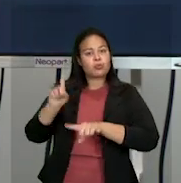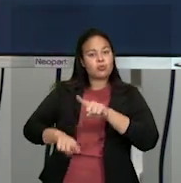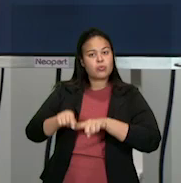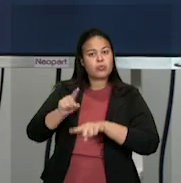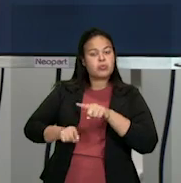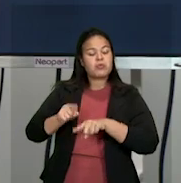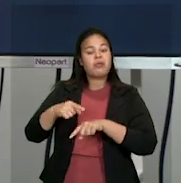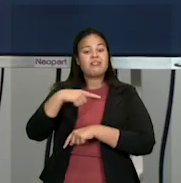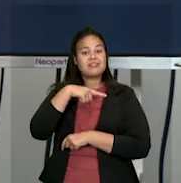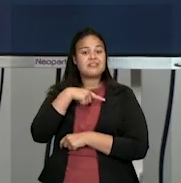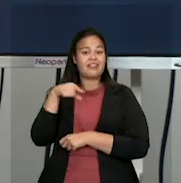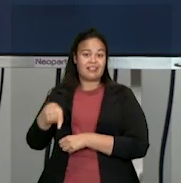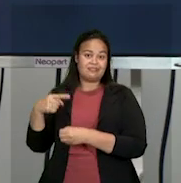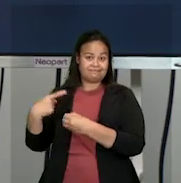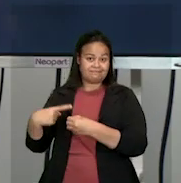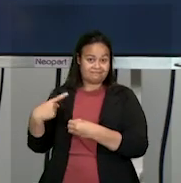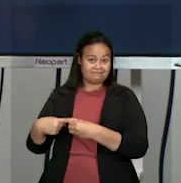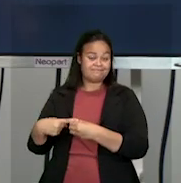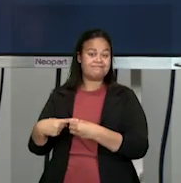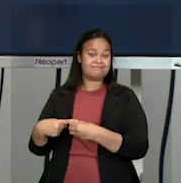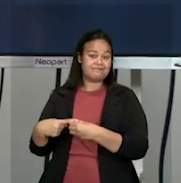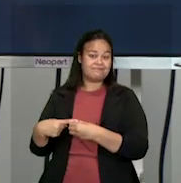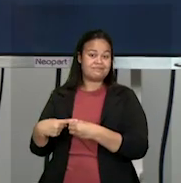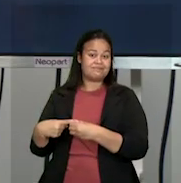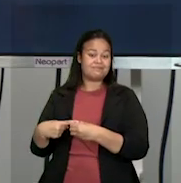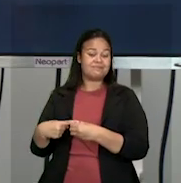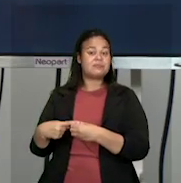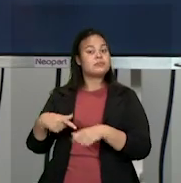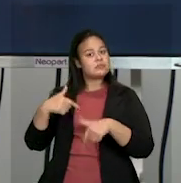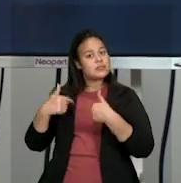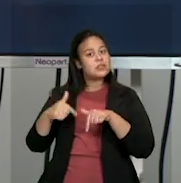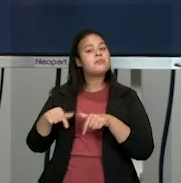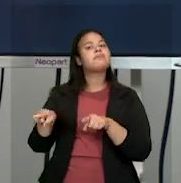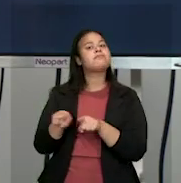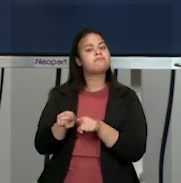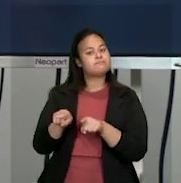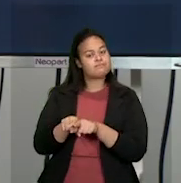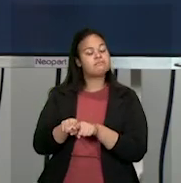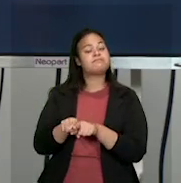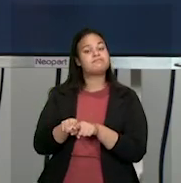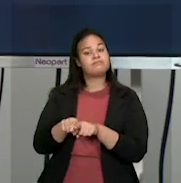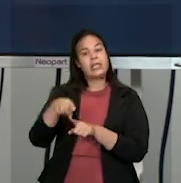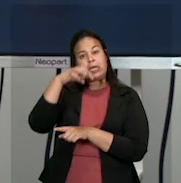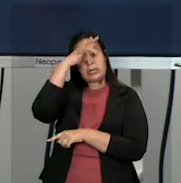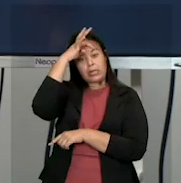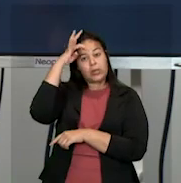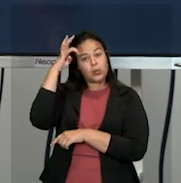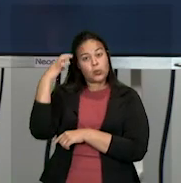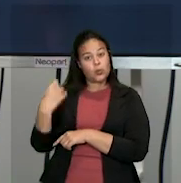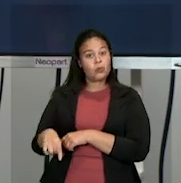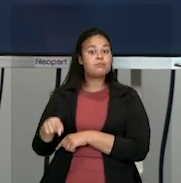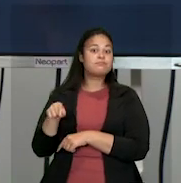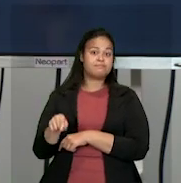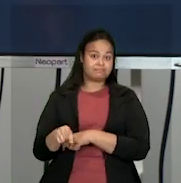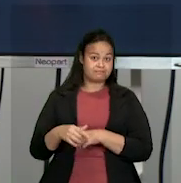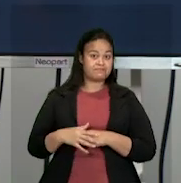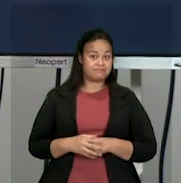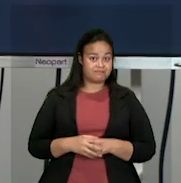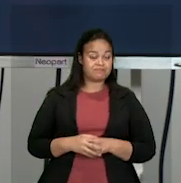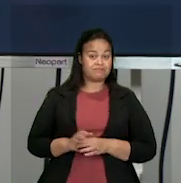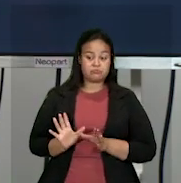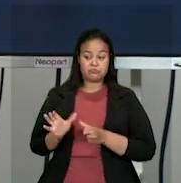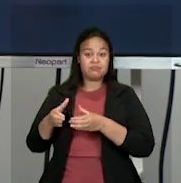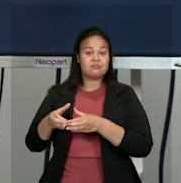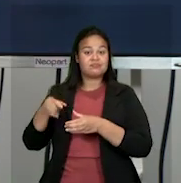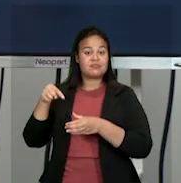sendo oferecidos ali, e os serviços também. Os serviços se